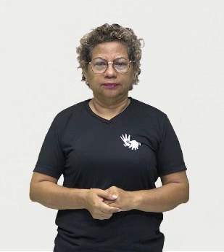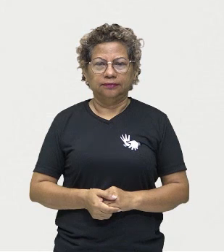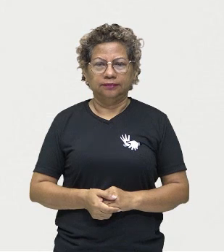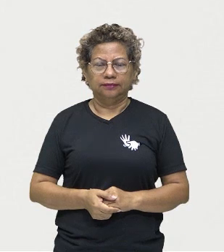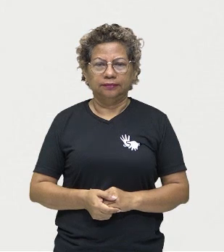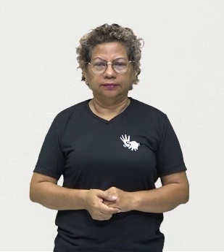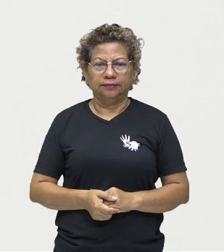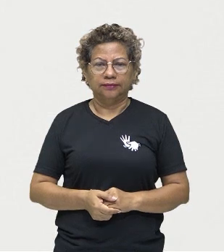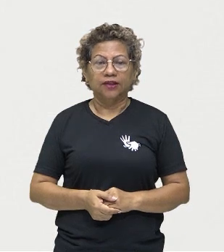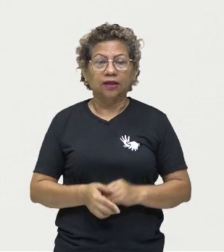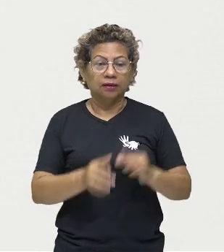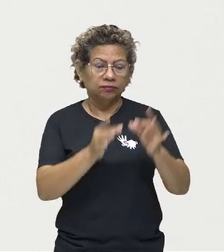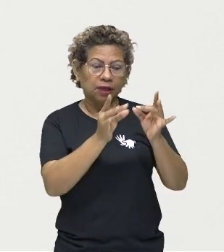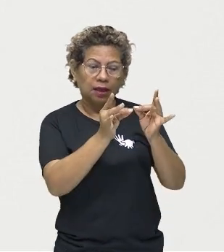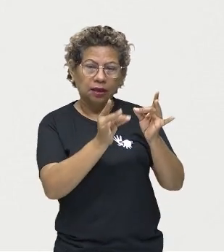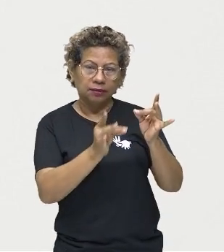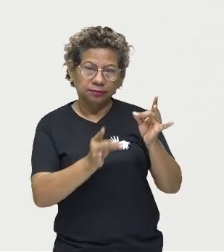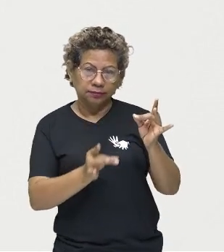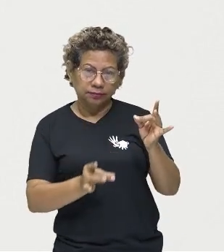a justificativa no nosso comentário?